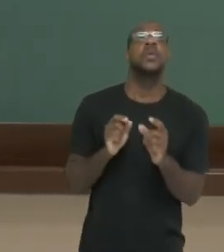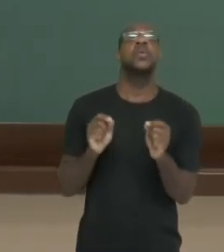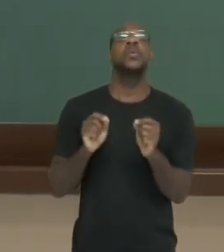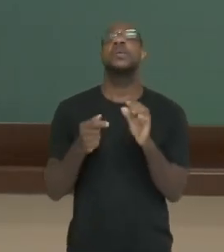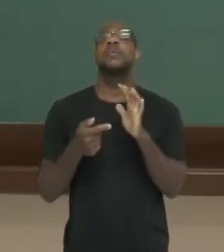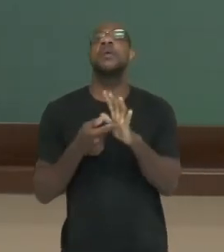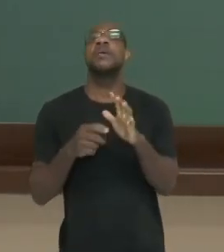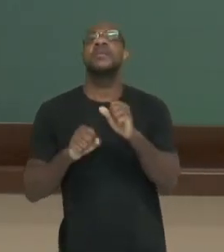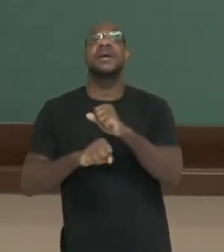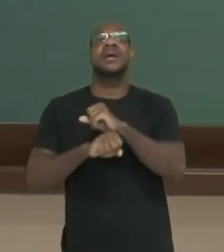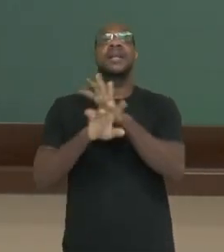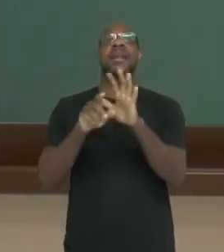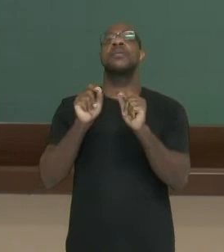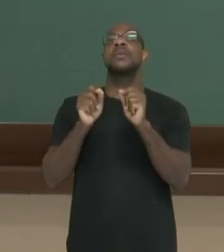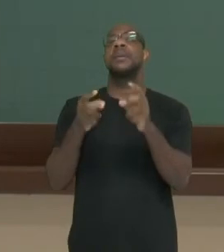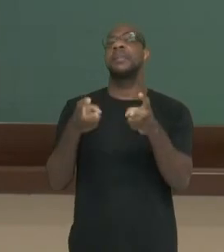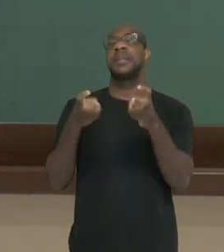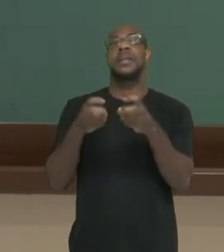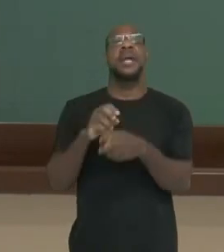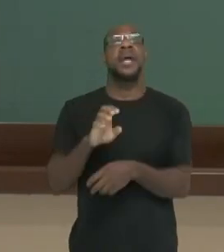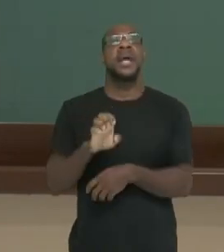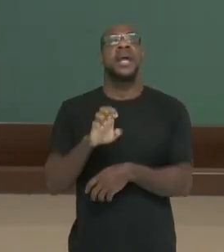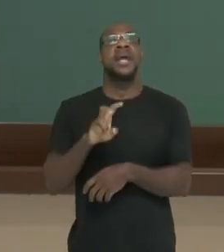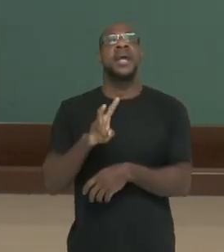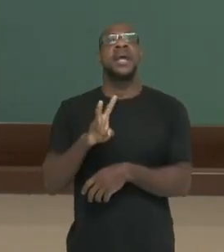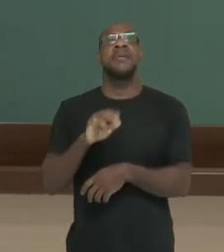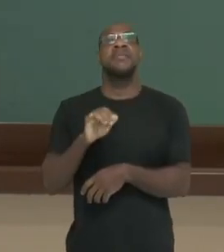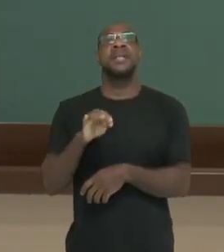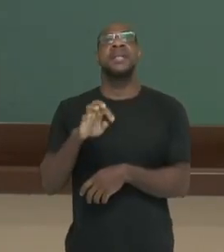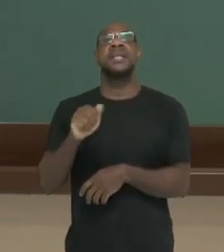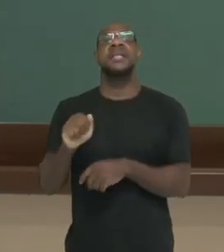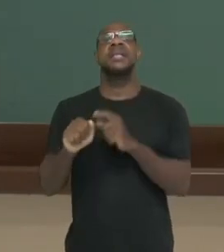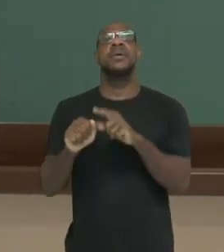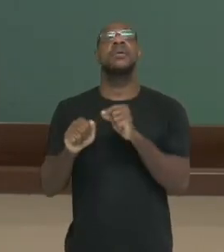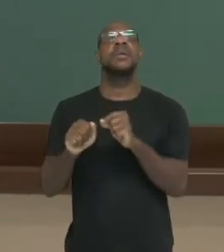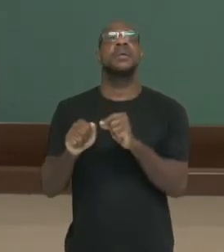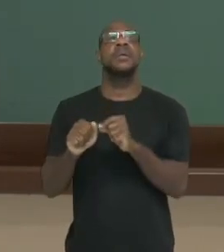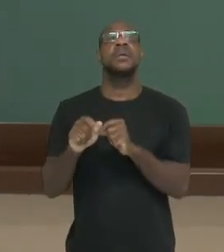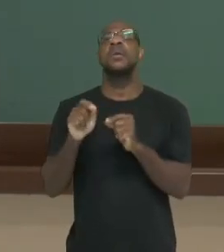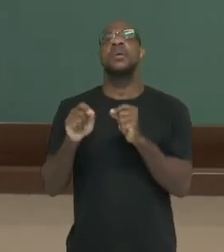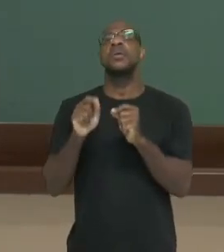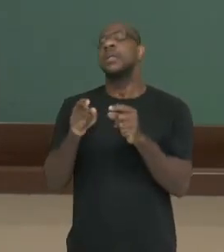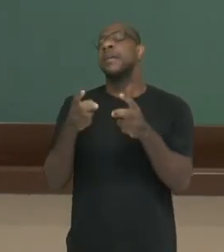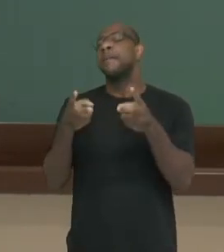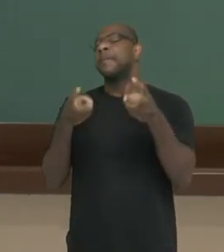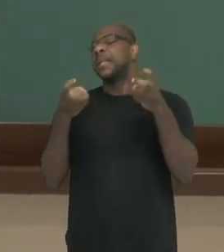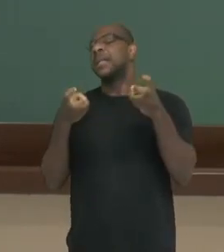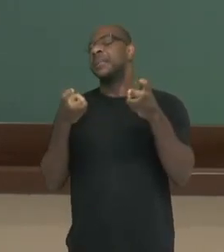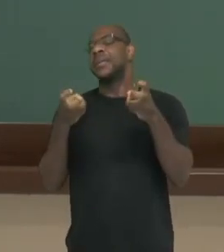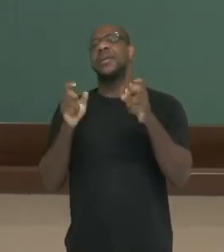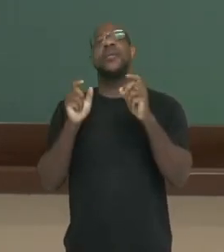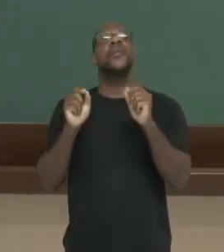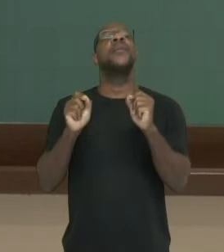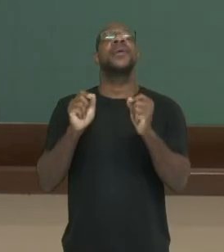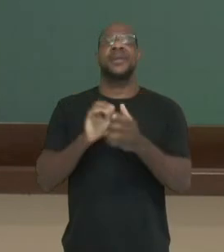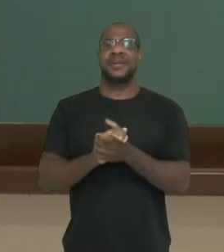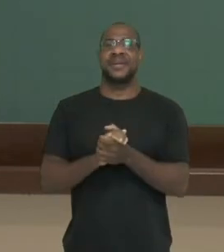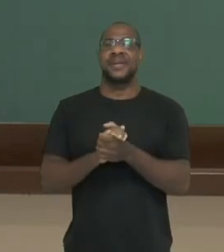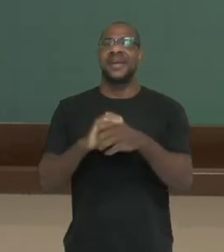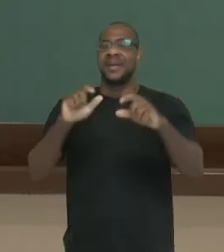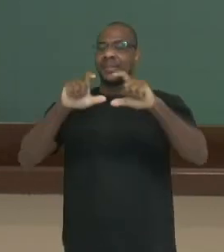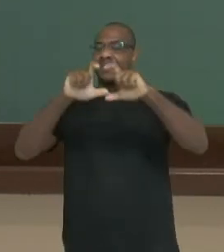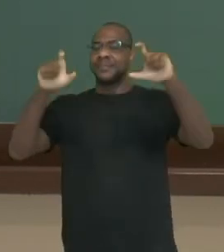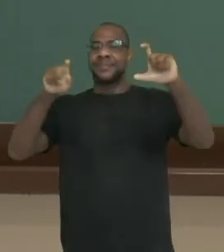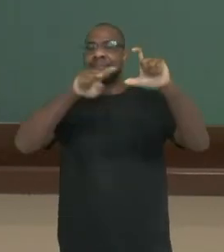né? Então, a palavra evidencia, ela pode ser considerada como chamar a atenção a respeito de algo, né?